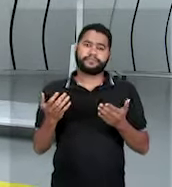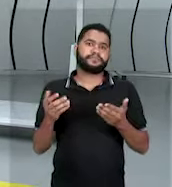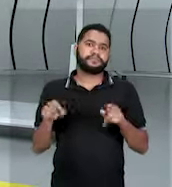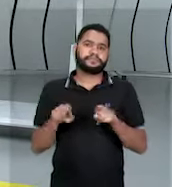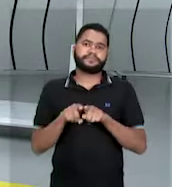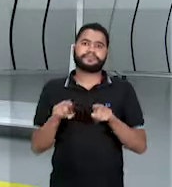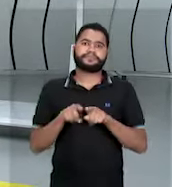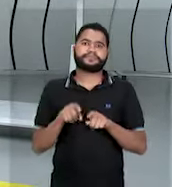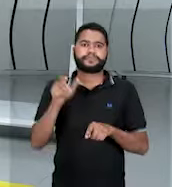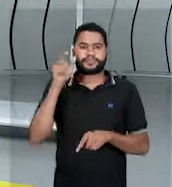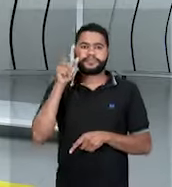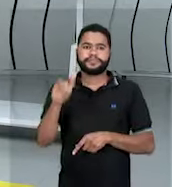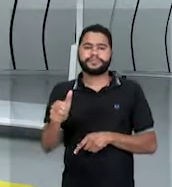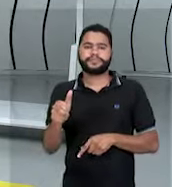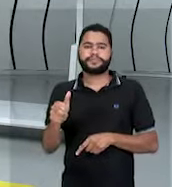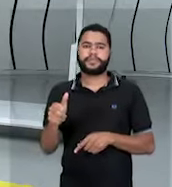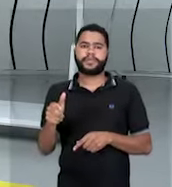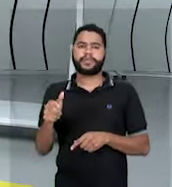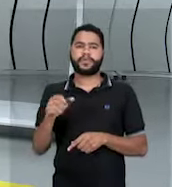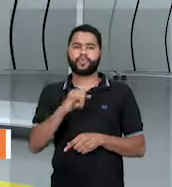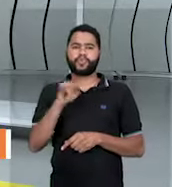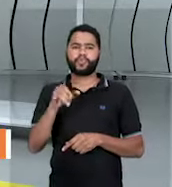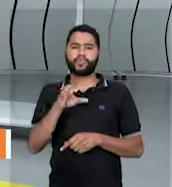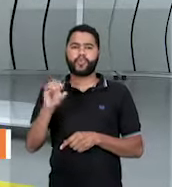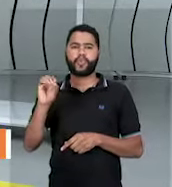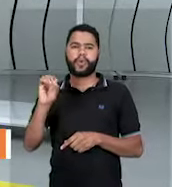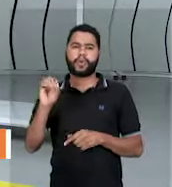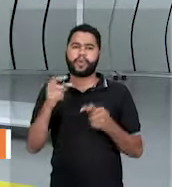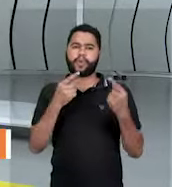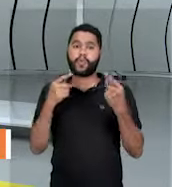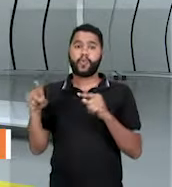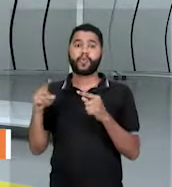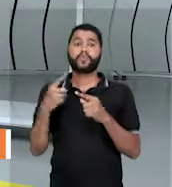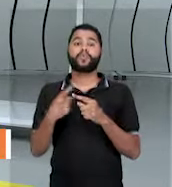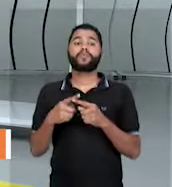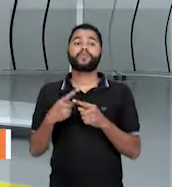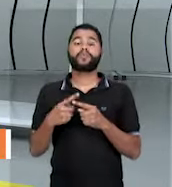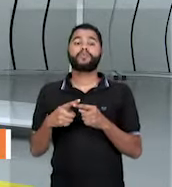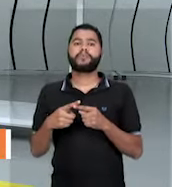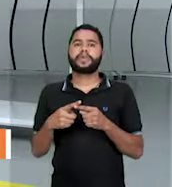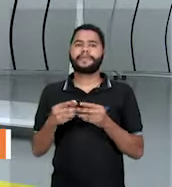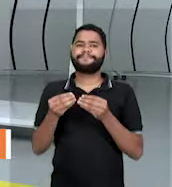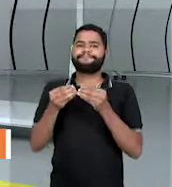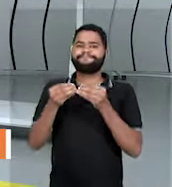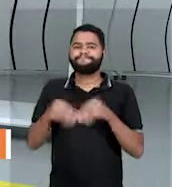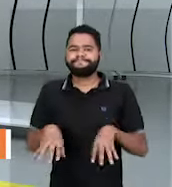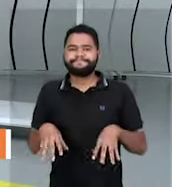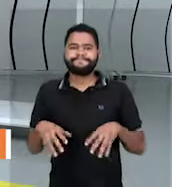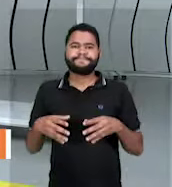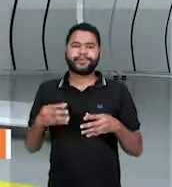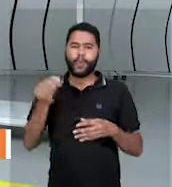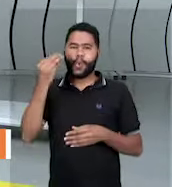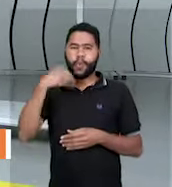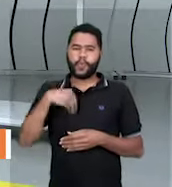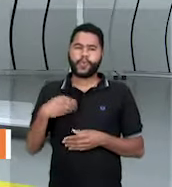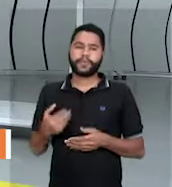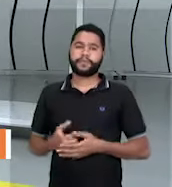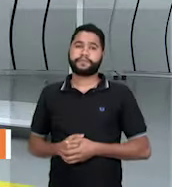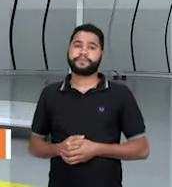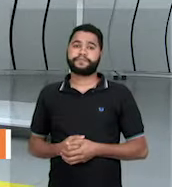também, né, era contrária às reformas de base, até porque essas reformas afetariam, né, os seus ganhos.